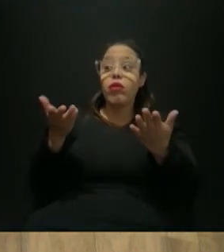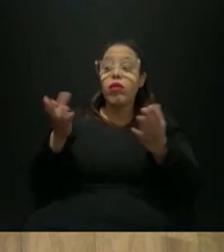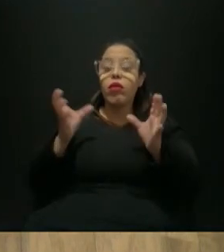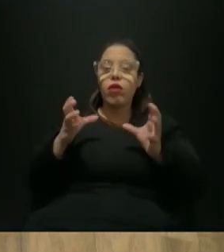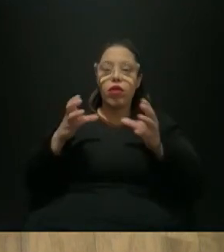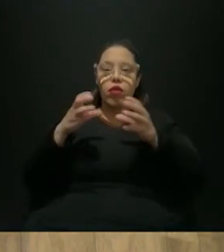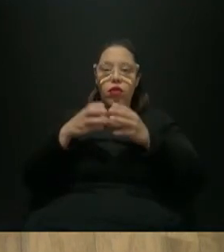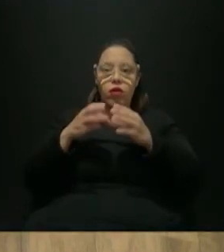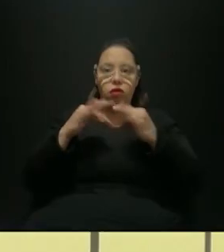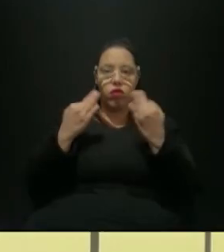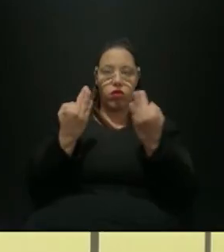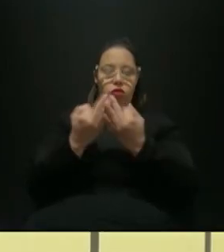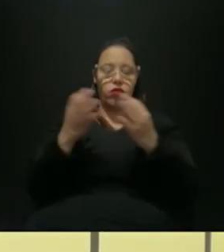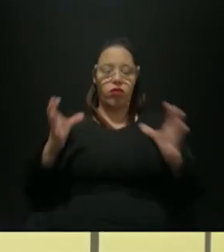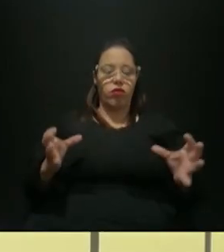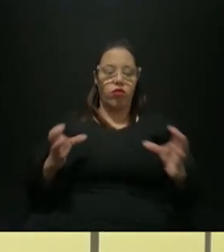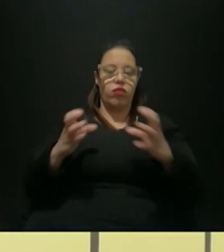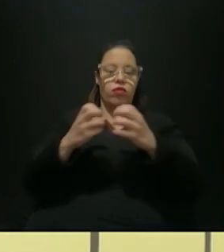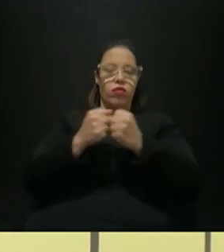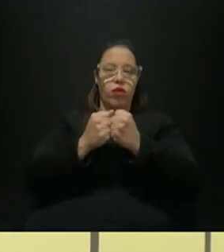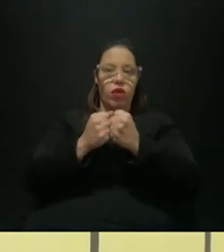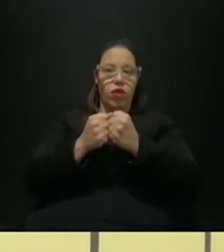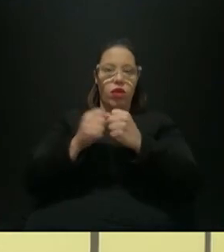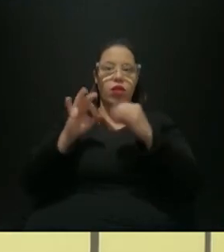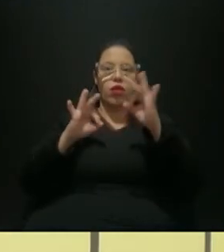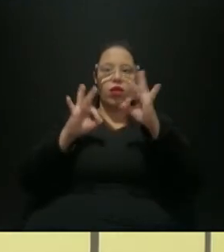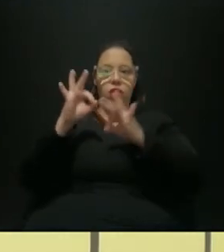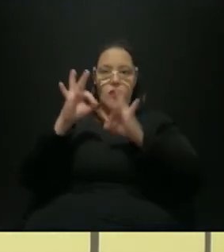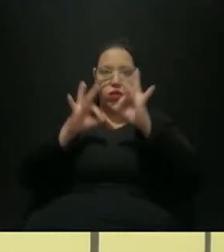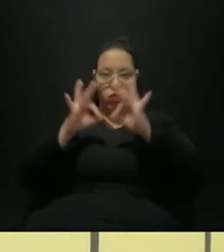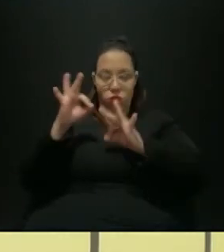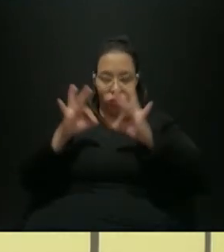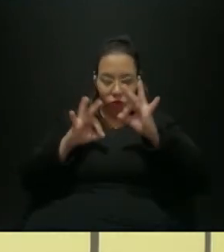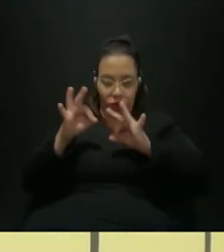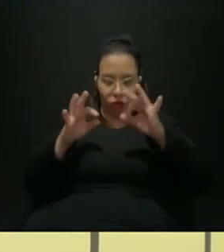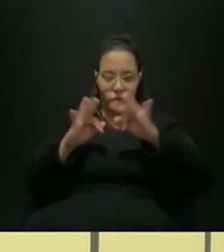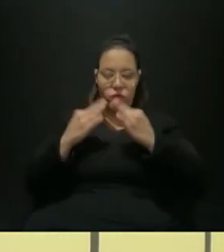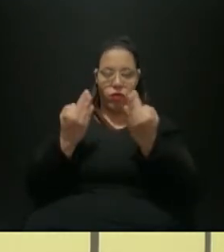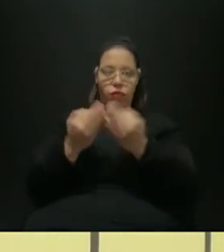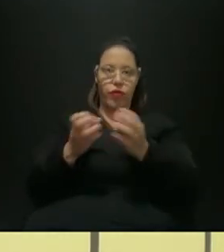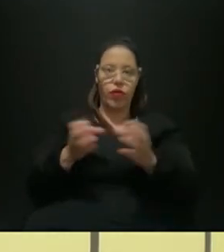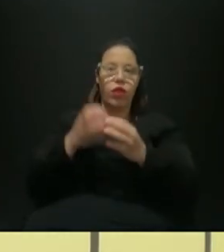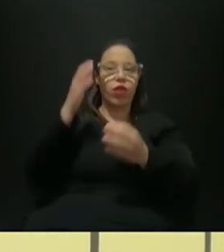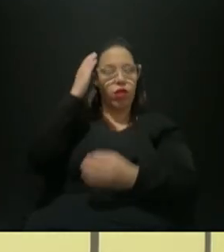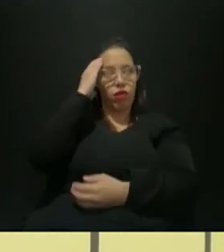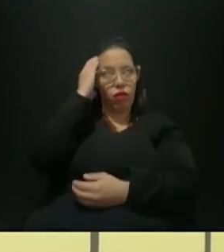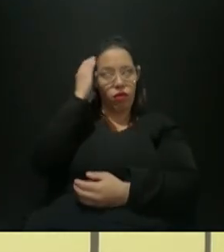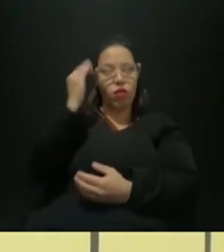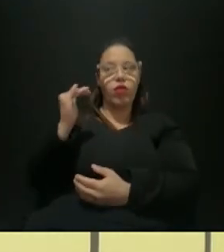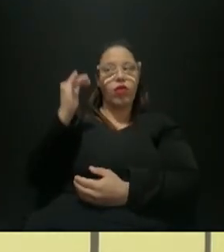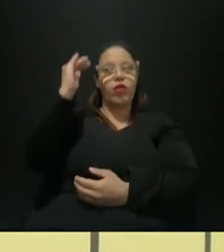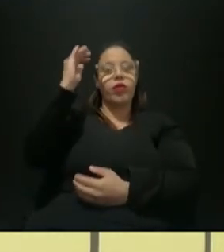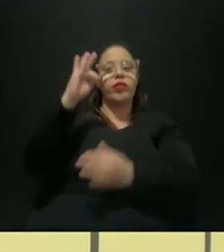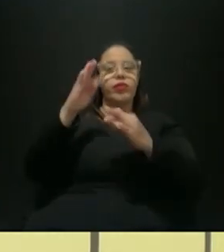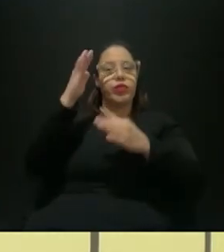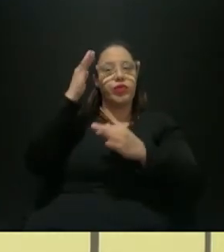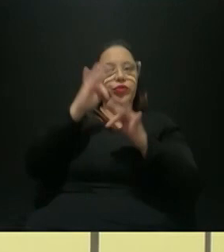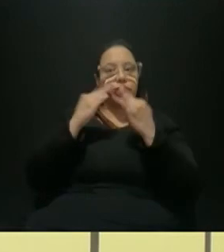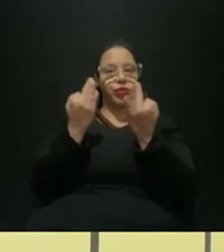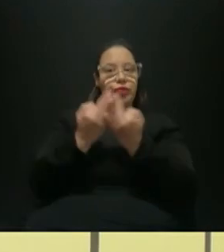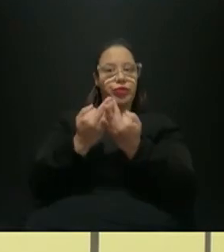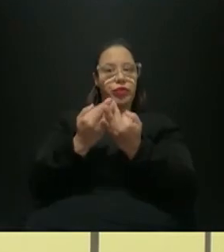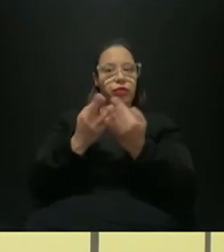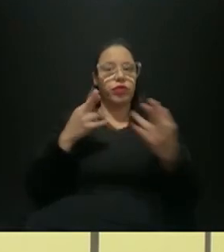família acolhedora, elas já vão preparar a família acolhedora, né, para entender essas dimensões, e a família acolhedora, então, na relação direta